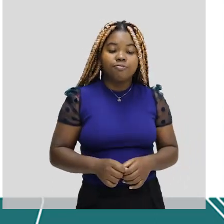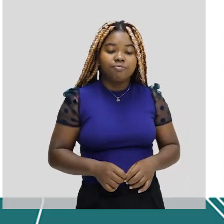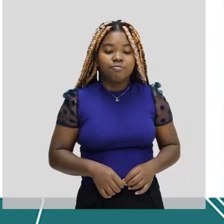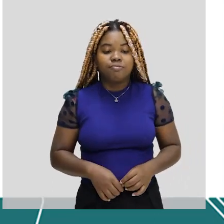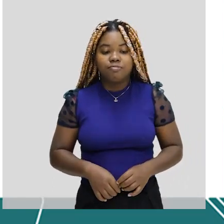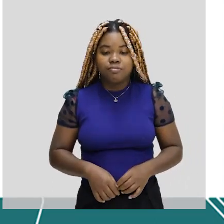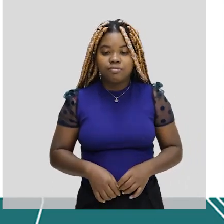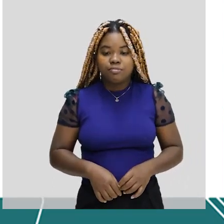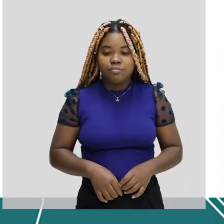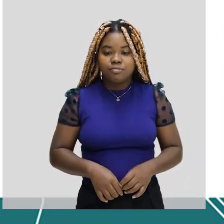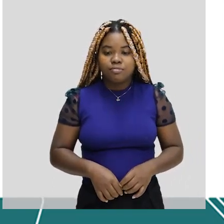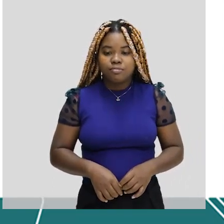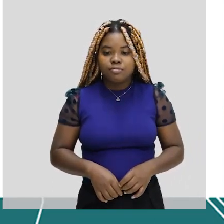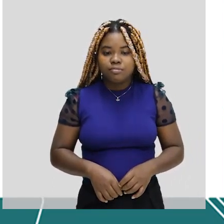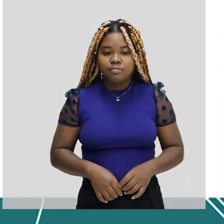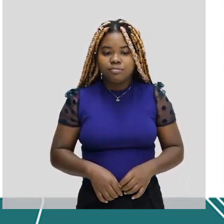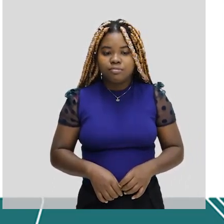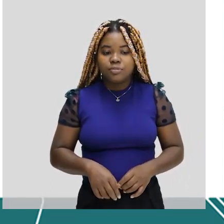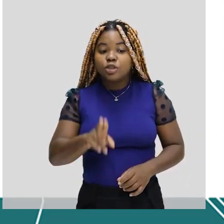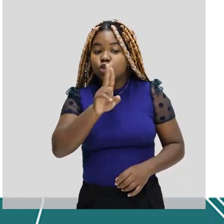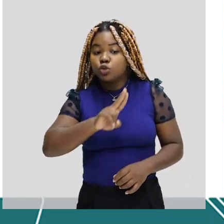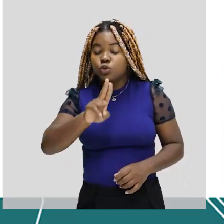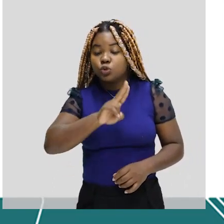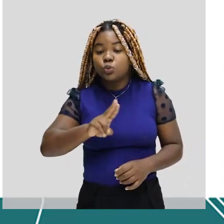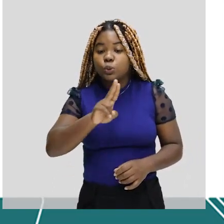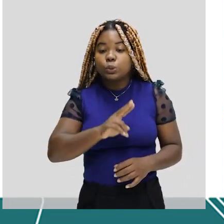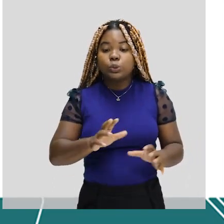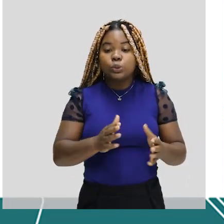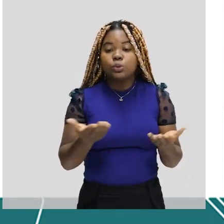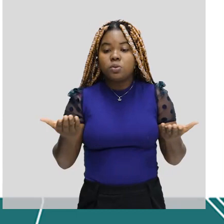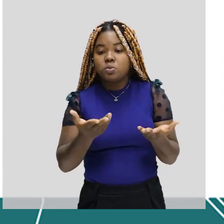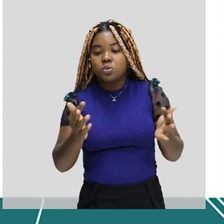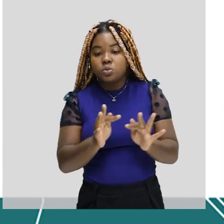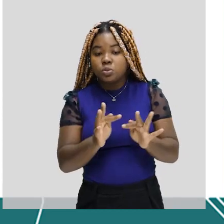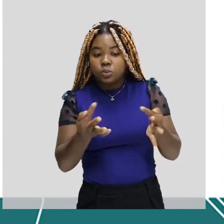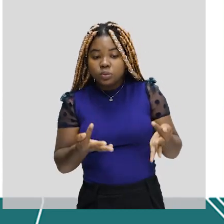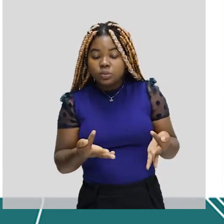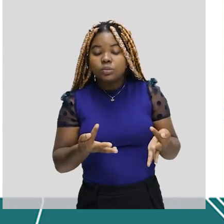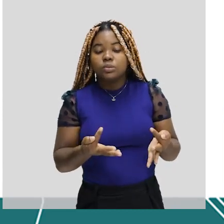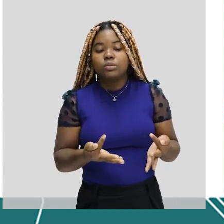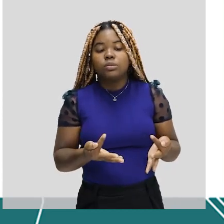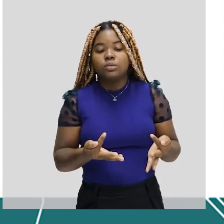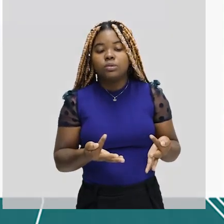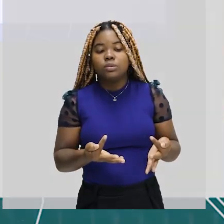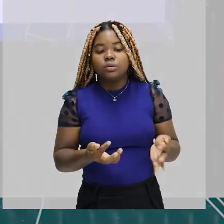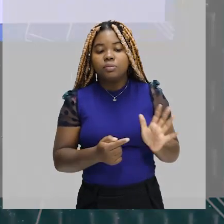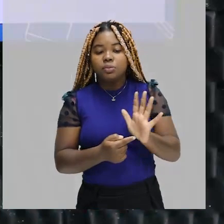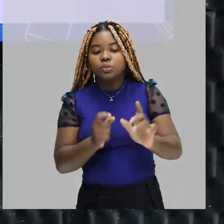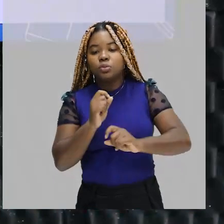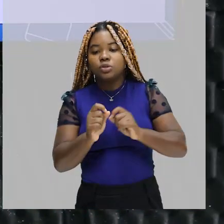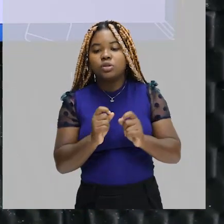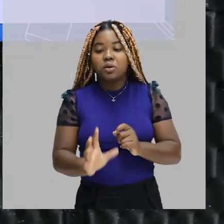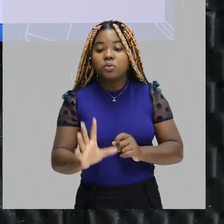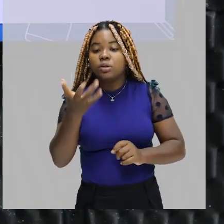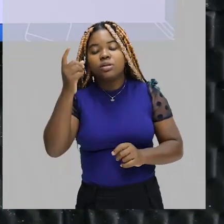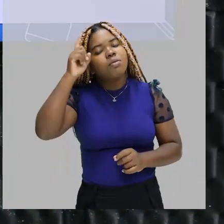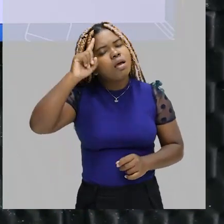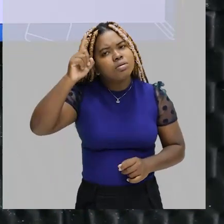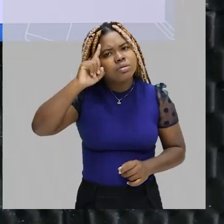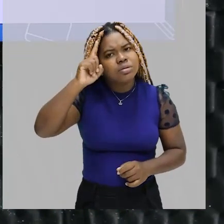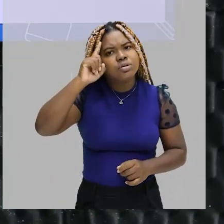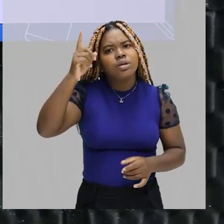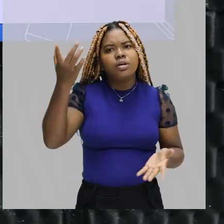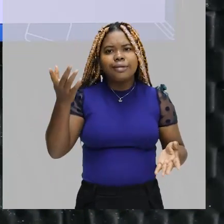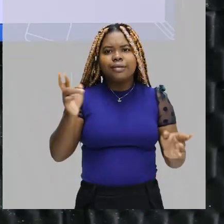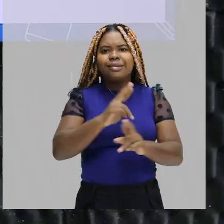or daily routine. Nós usamos o simple present, a forma mais comum dele é para indicar ações de rotina, ações que